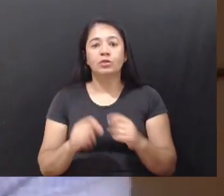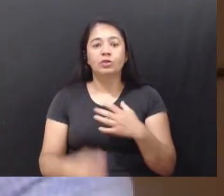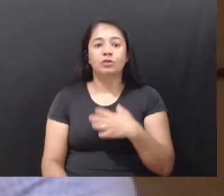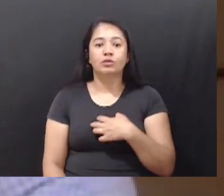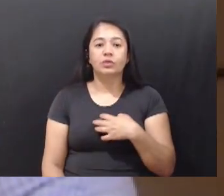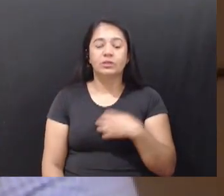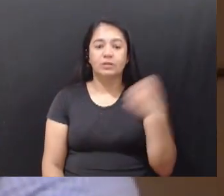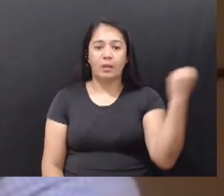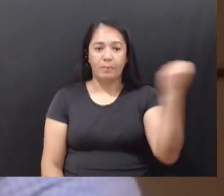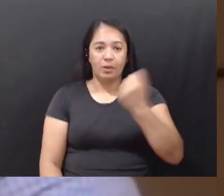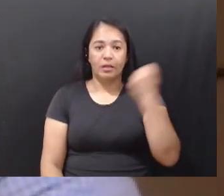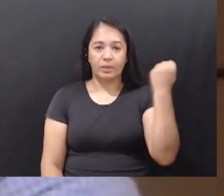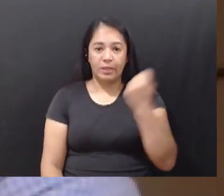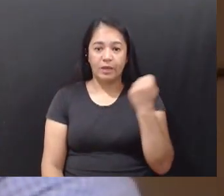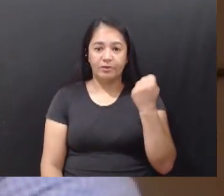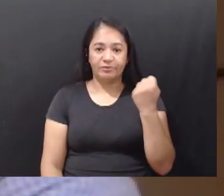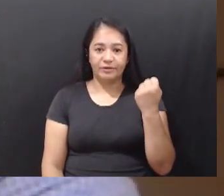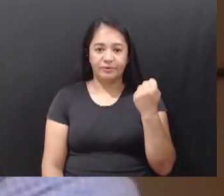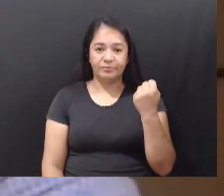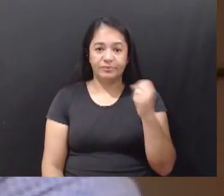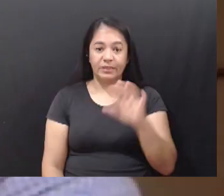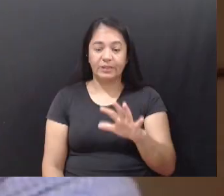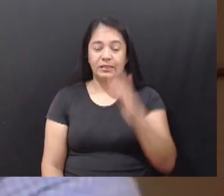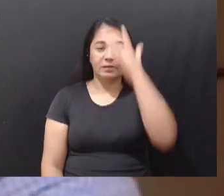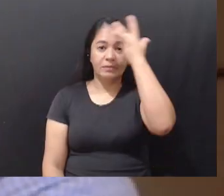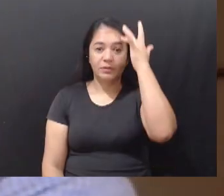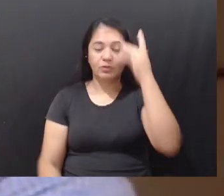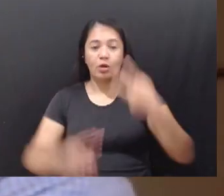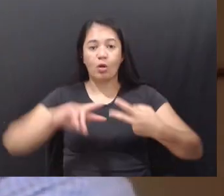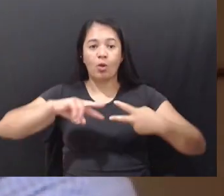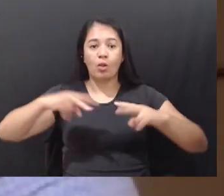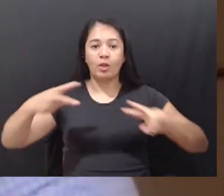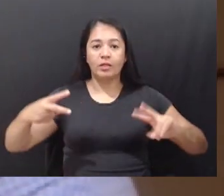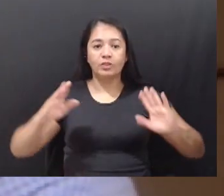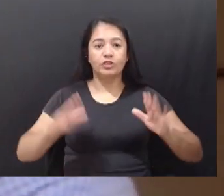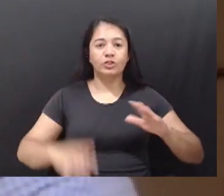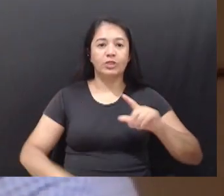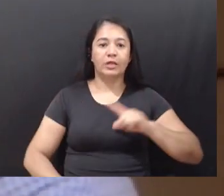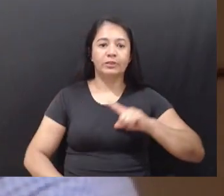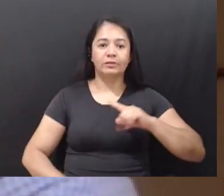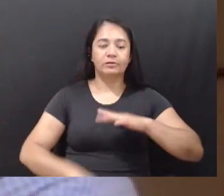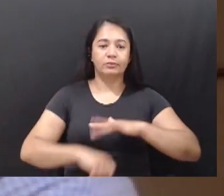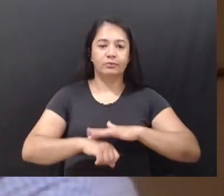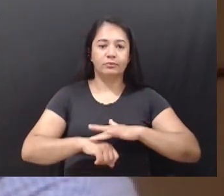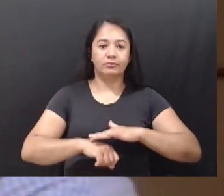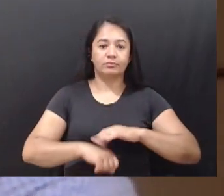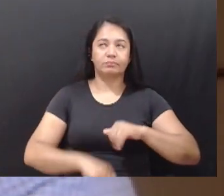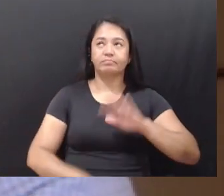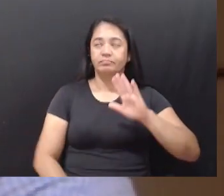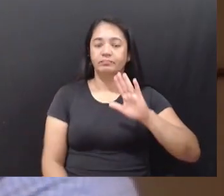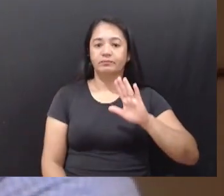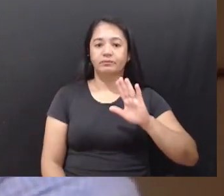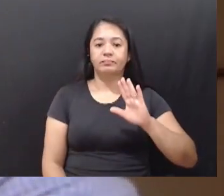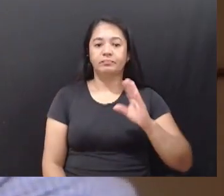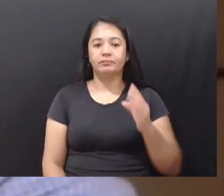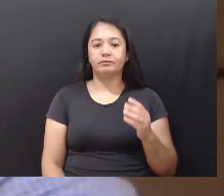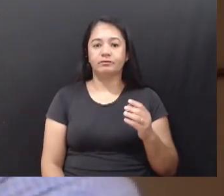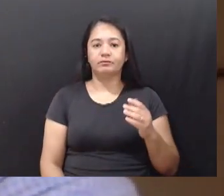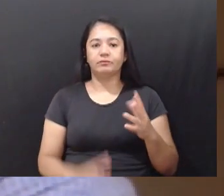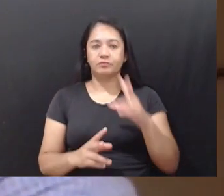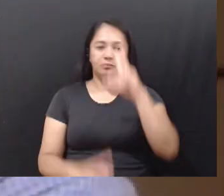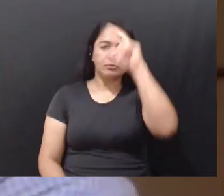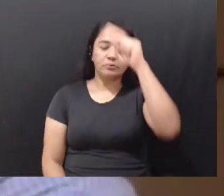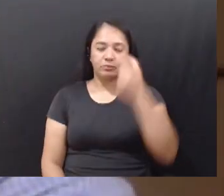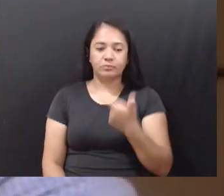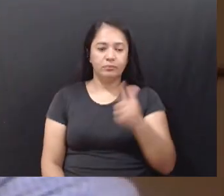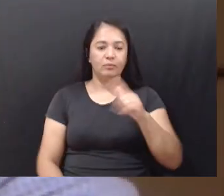esses indivíduos dos sintomas graves da malária. Então, esses indivíduos geneticamente que têm a doença, eles